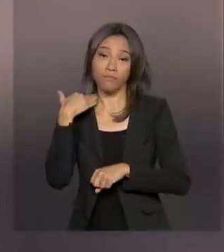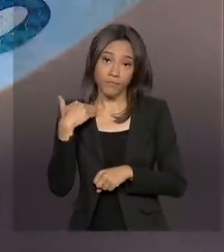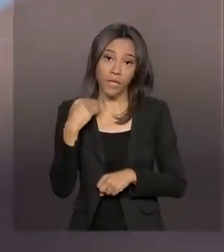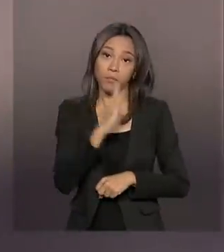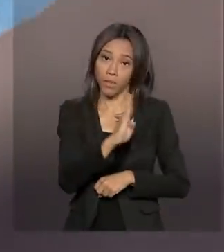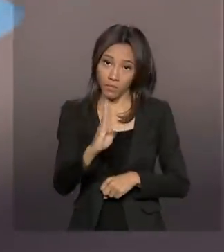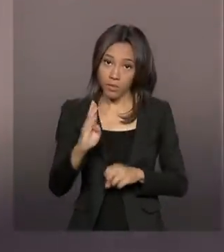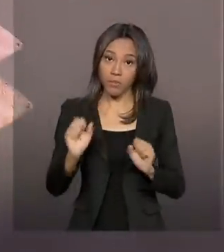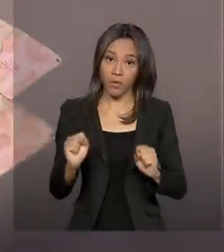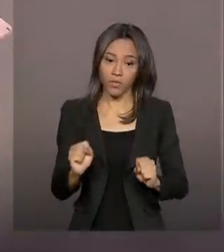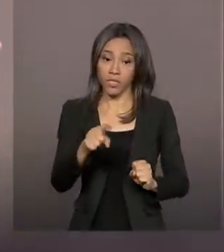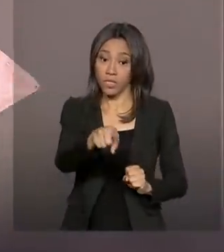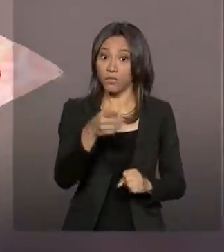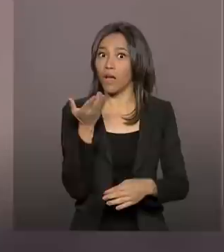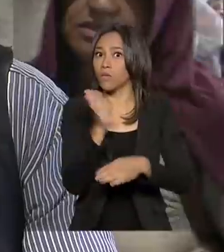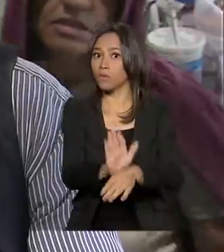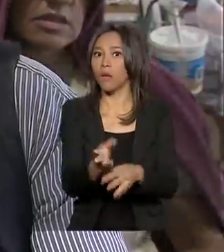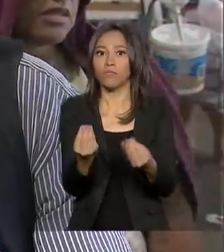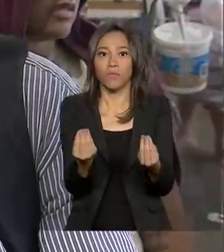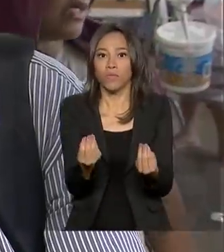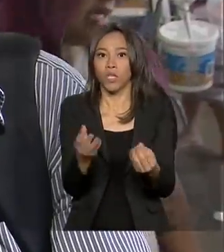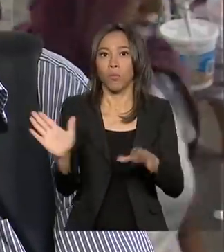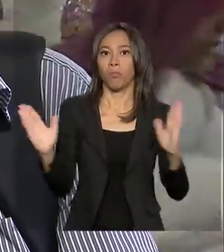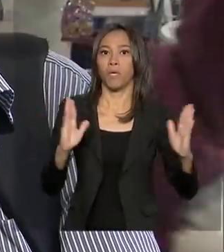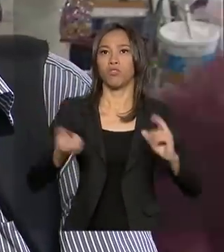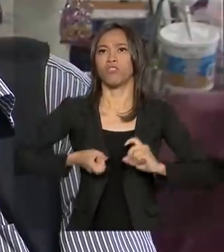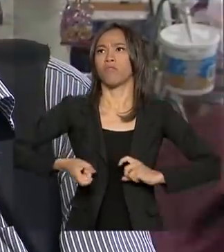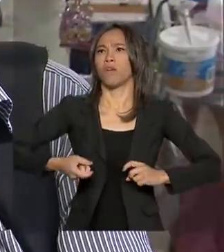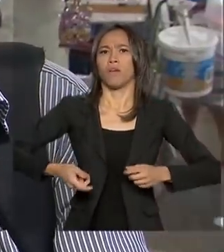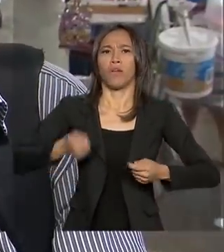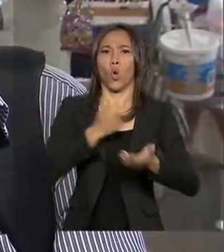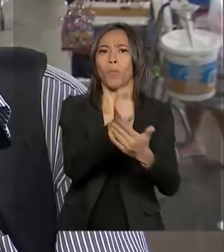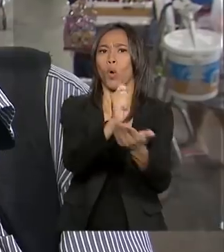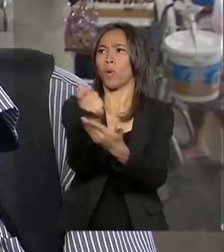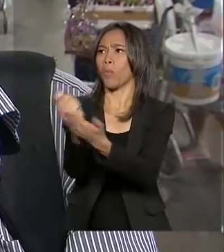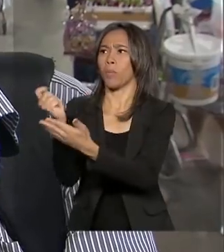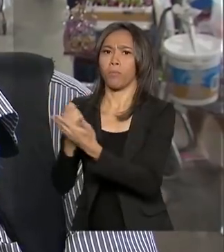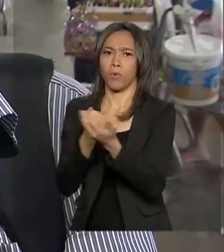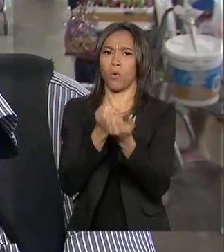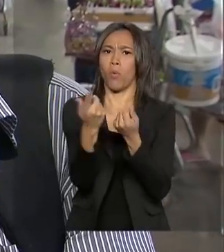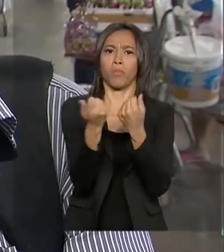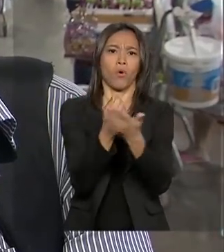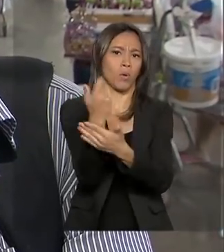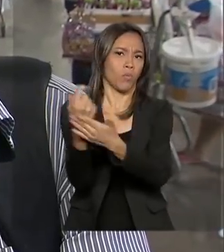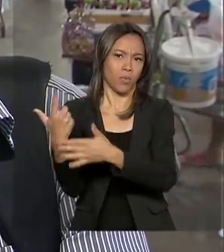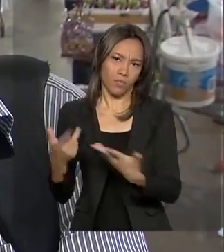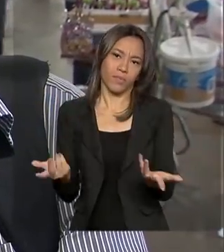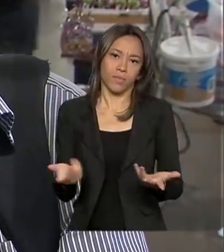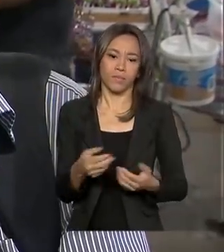nessa época de tantos gastos. Dinheiro é sempre bem-vindo, Qualquer valor é sempre bem-vindo.